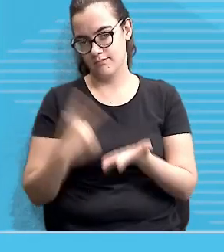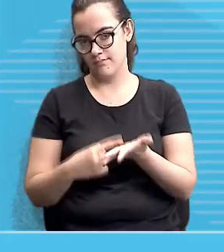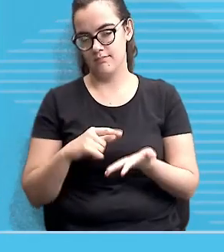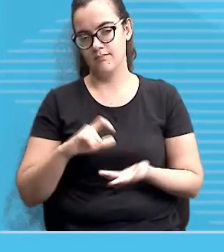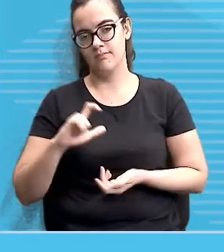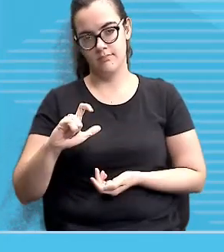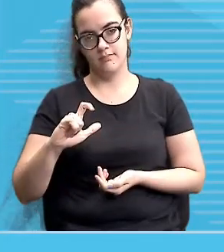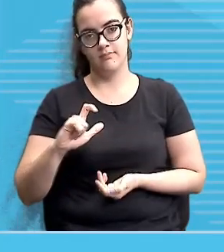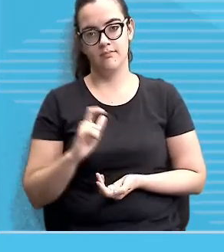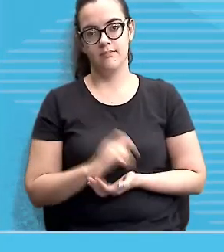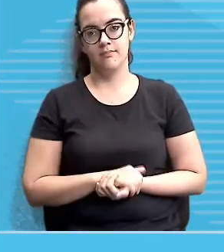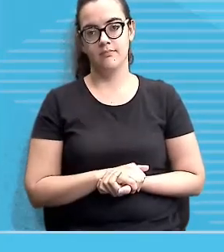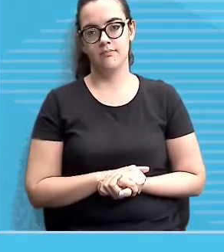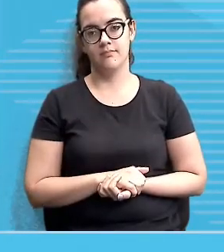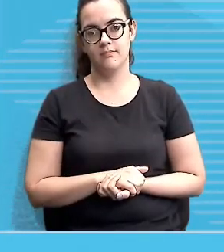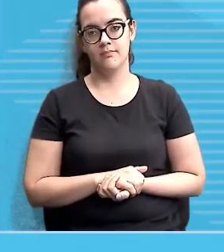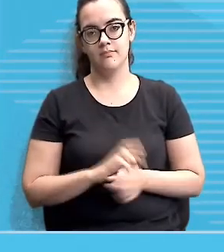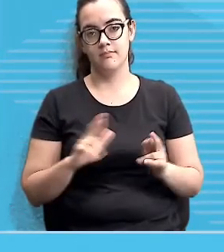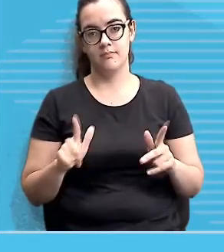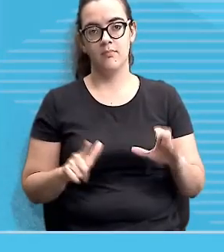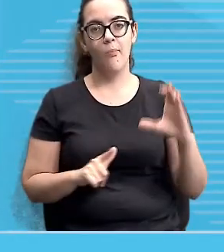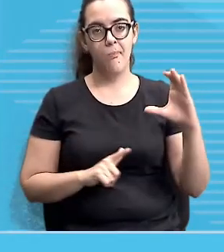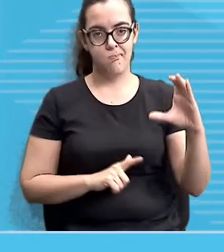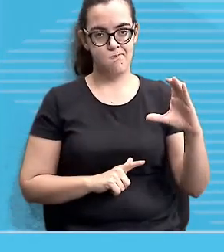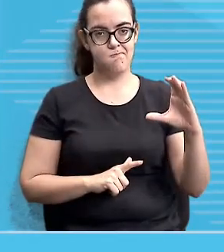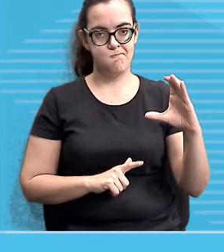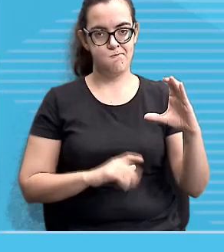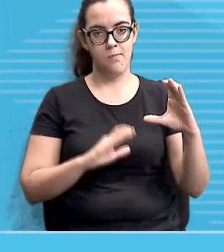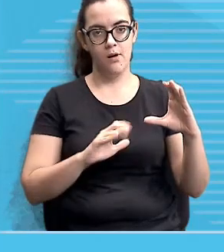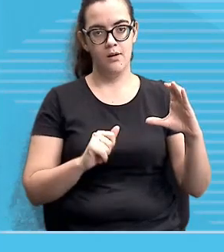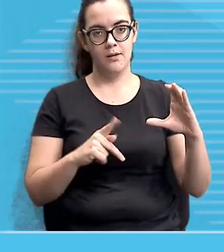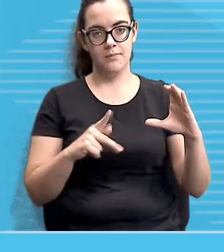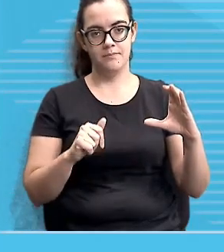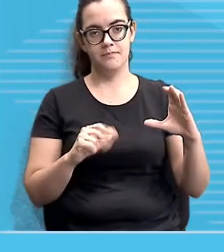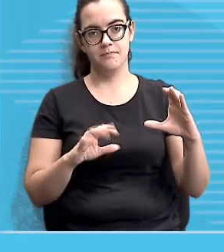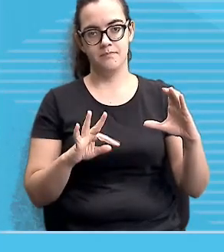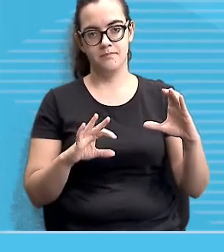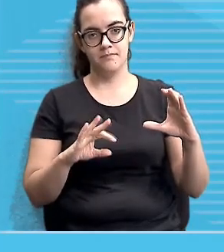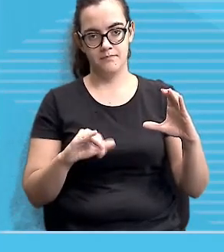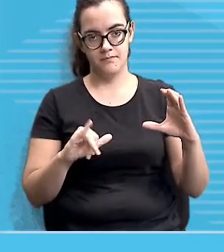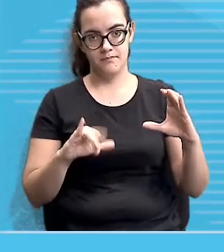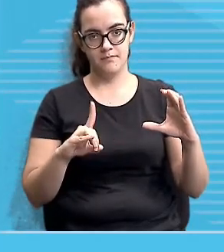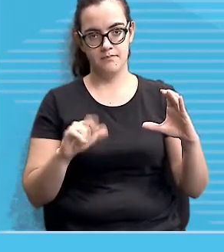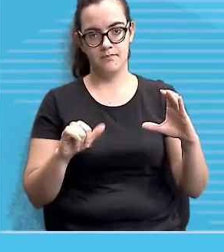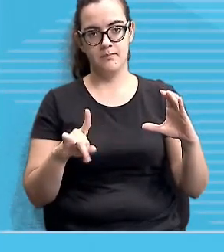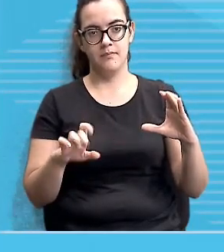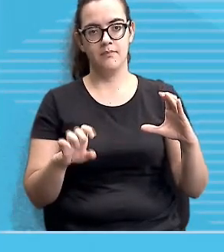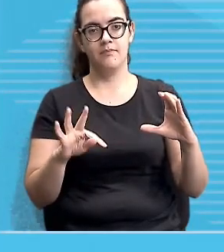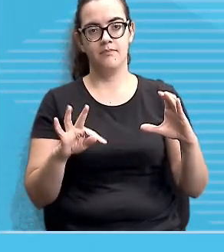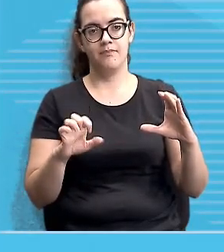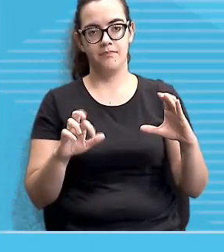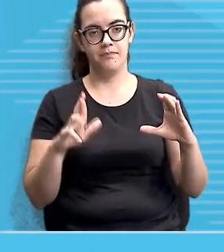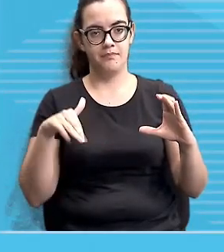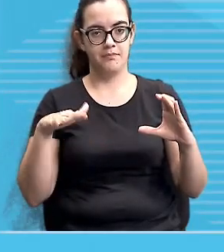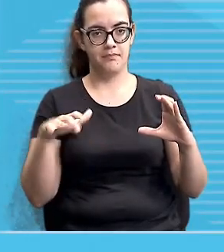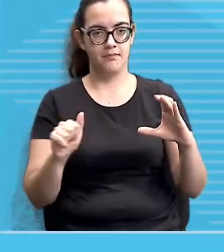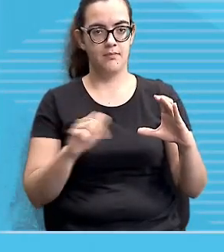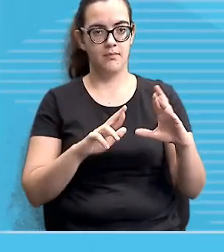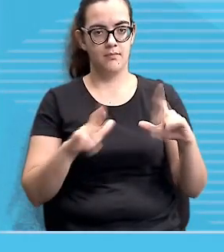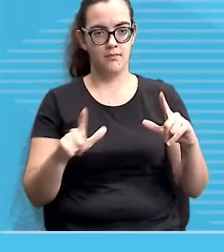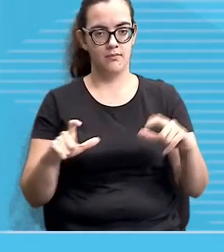E lembrando que aqui ele já deu a variação da temperatura de O professor deu e ele disse que a